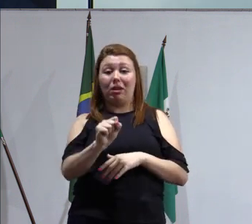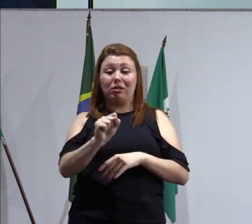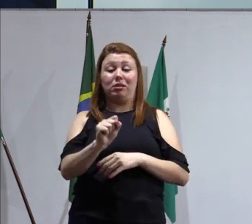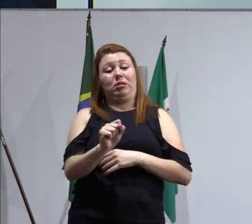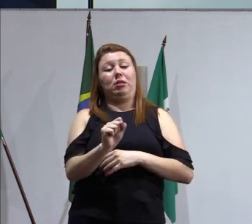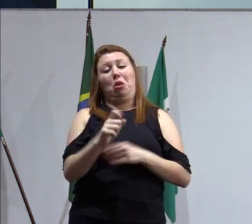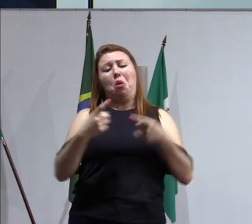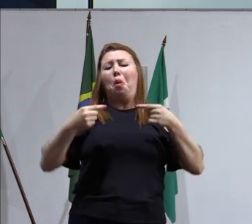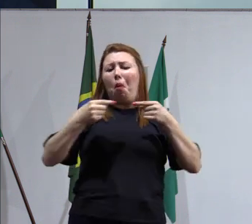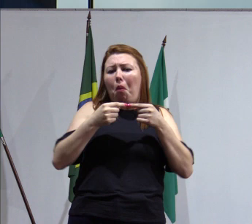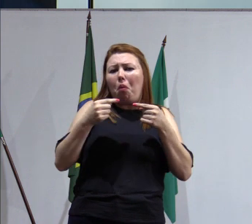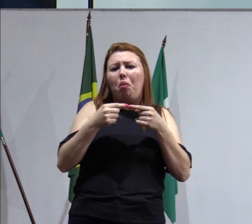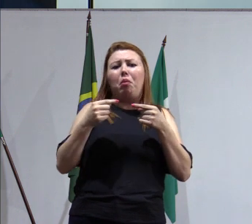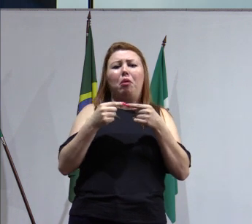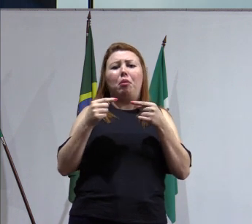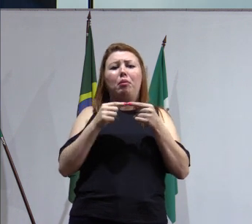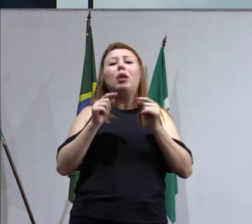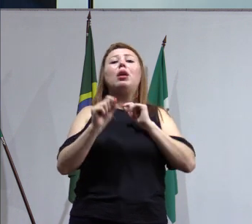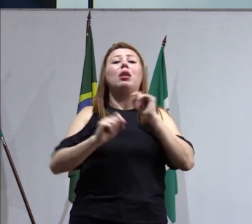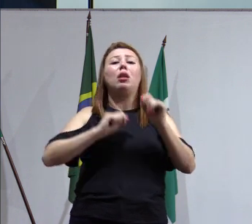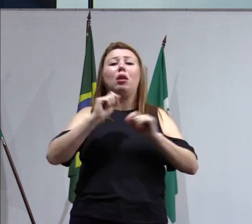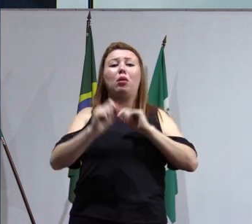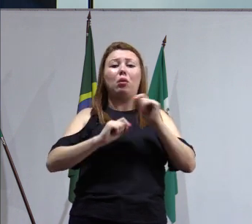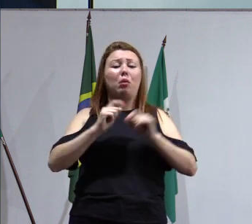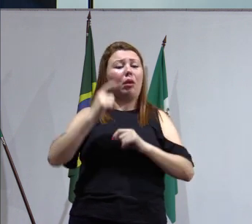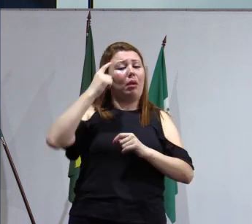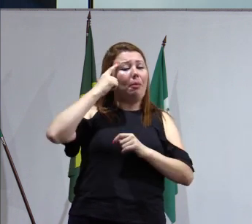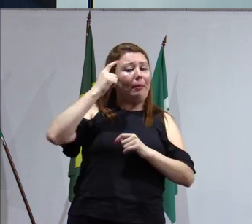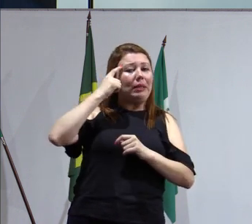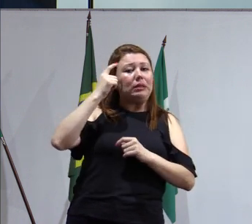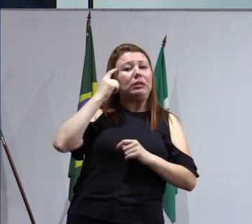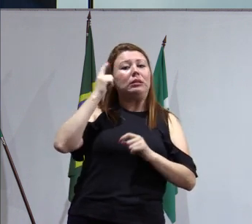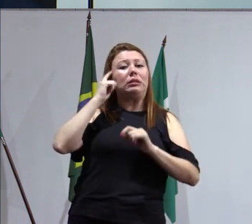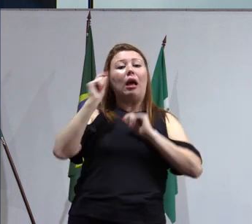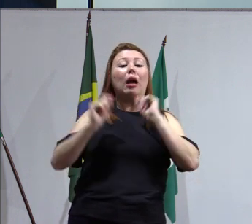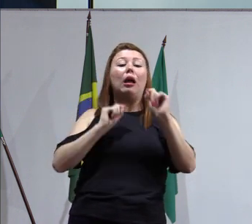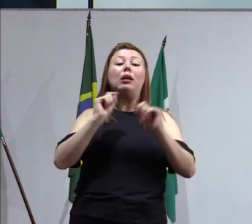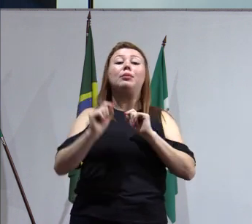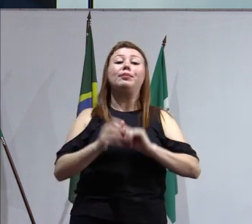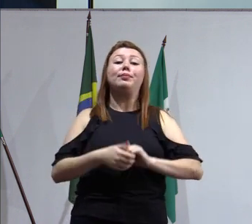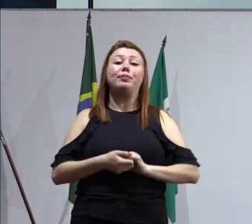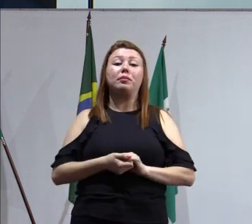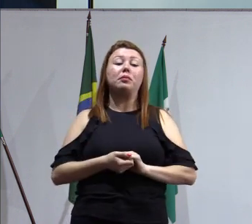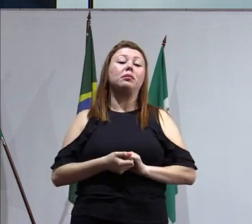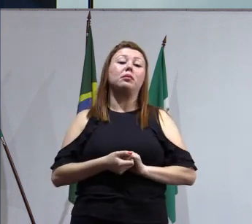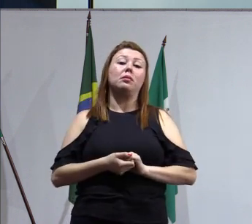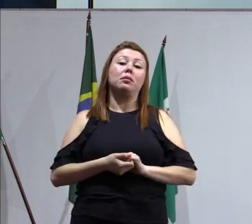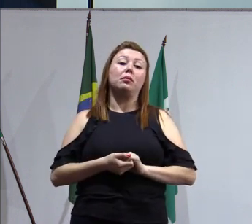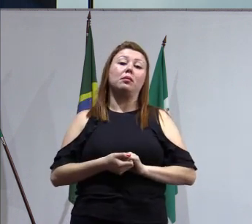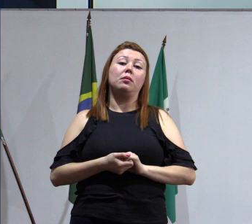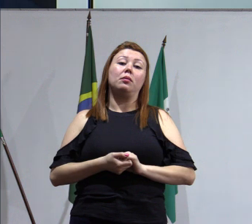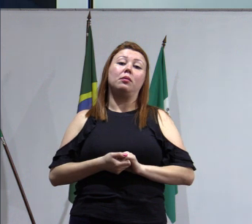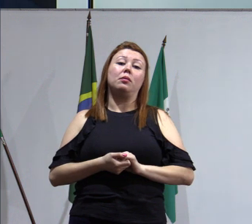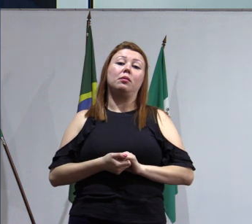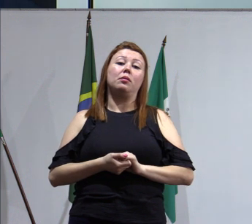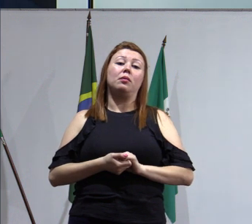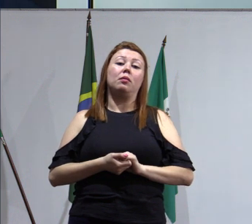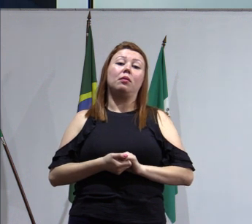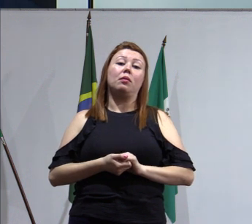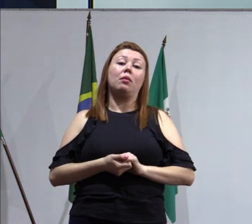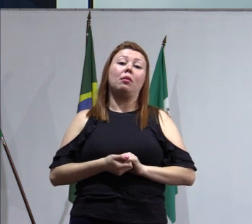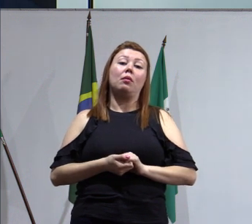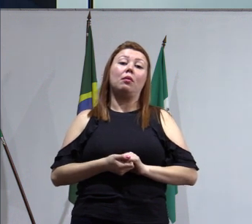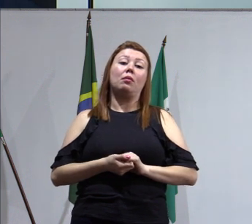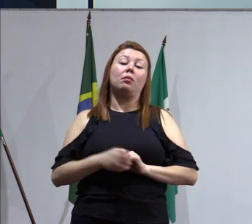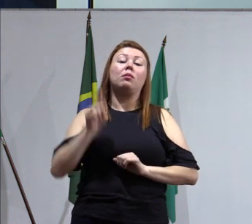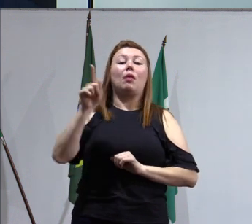se encaixando muito no formato pensado de contemplar, inclusive, as entidades da sociedade